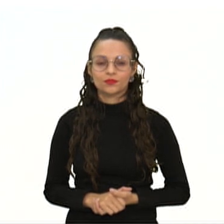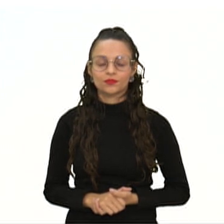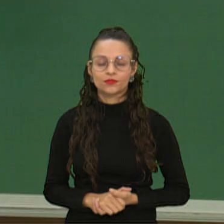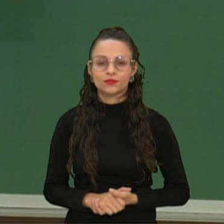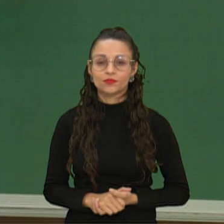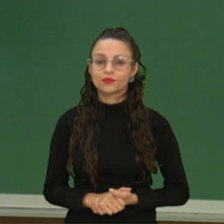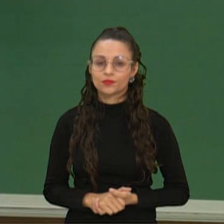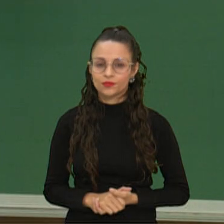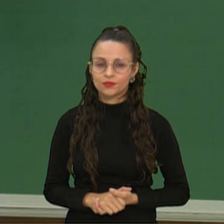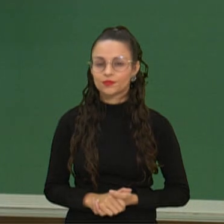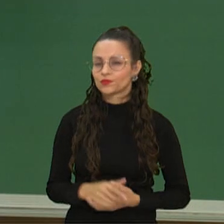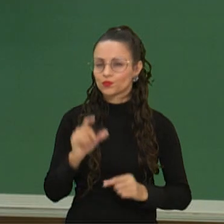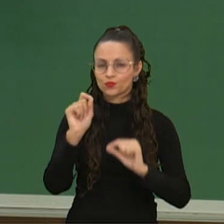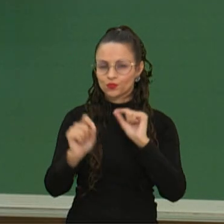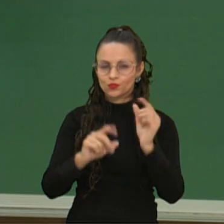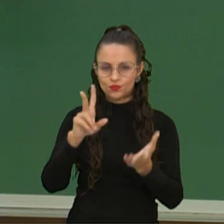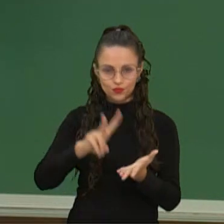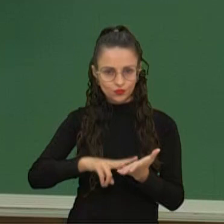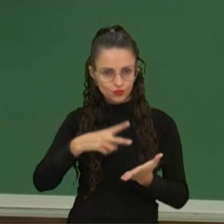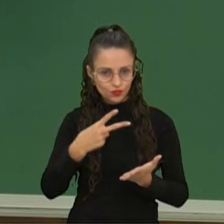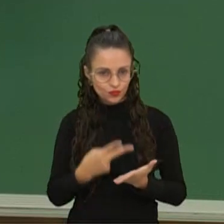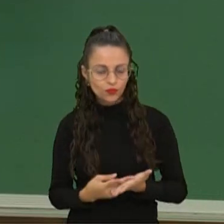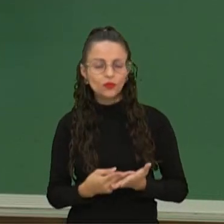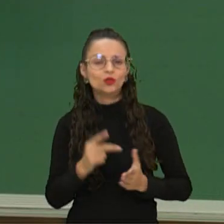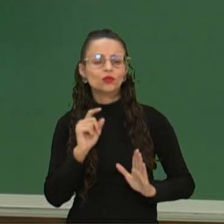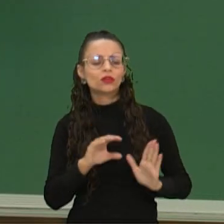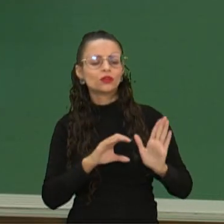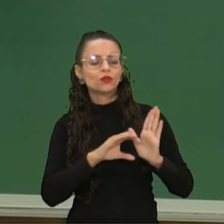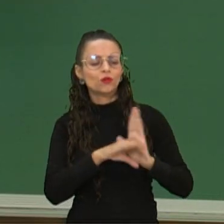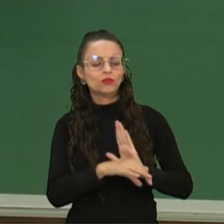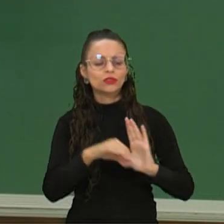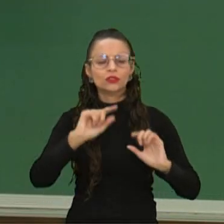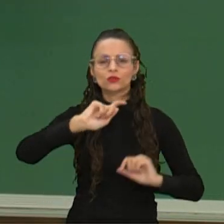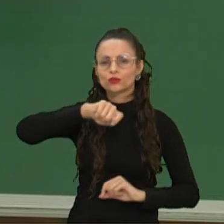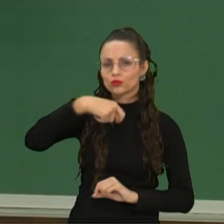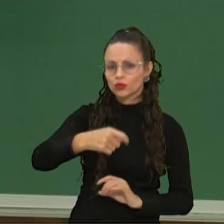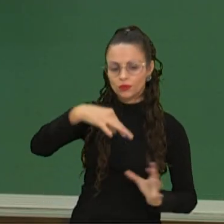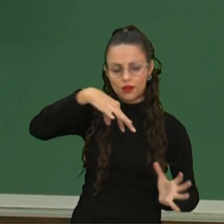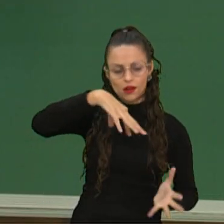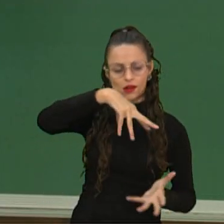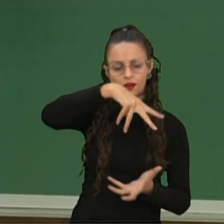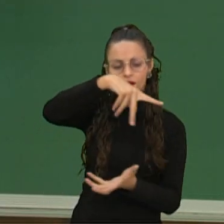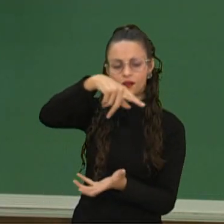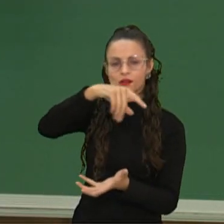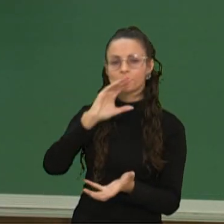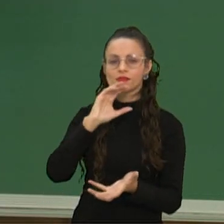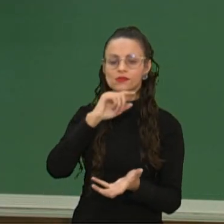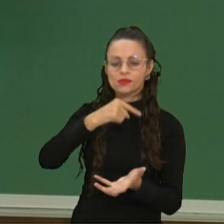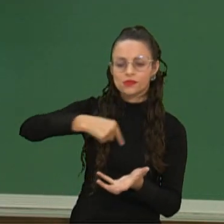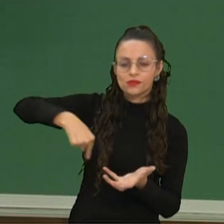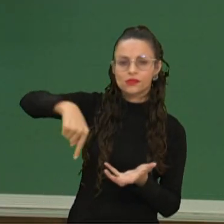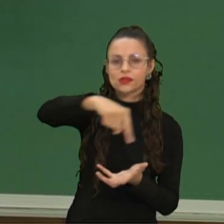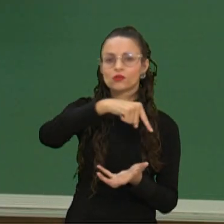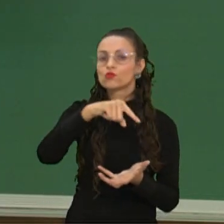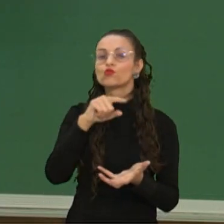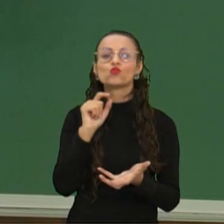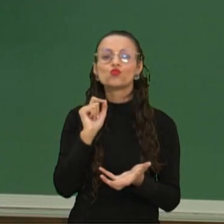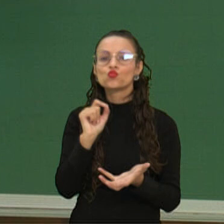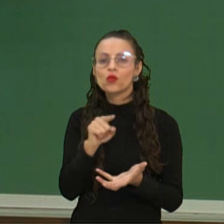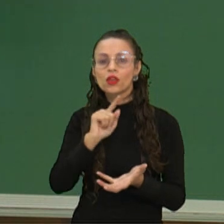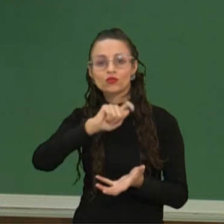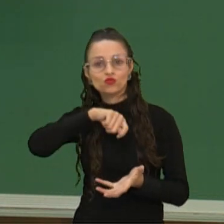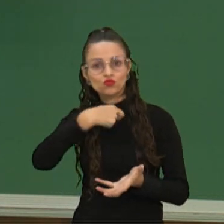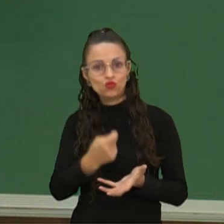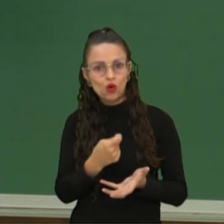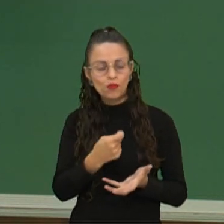action. Aqui está falando que o conceito de global warming, né, de aquecimento global, ele se refere, na maioria dos casos, na mudança de